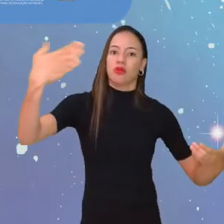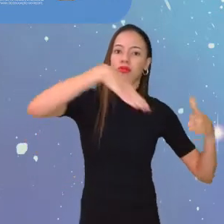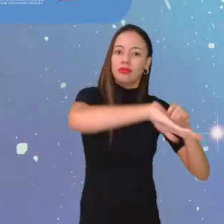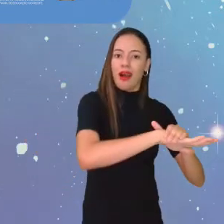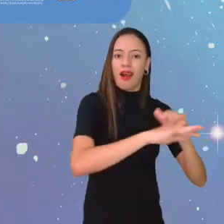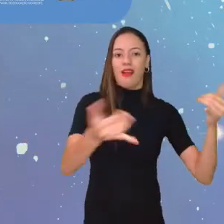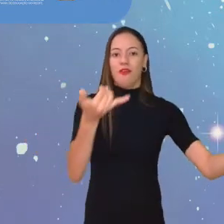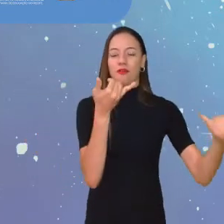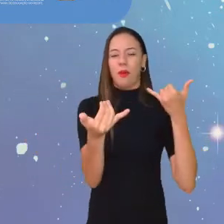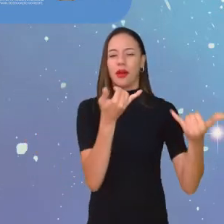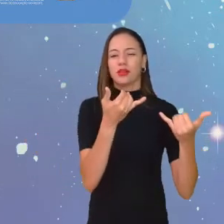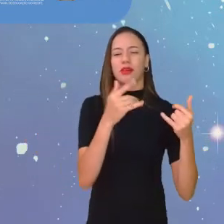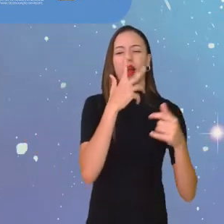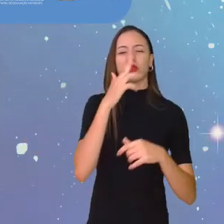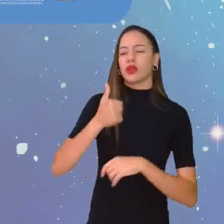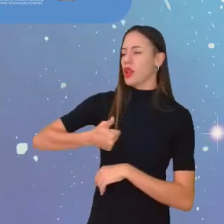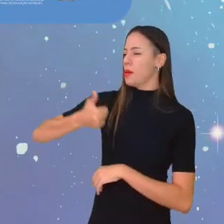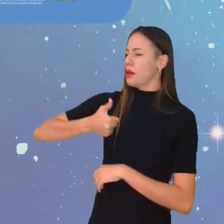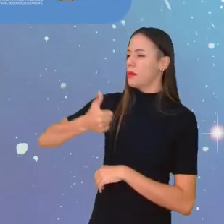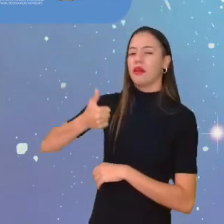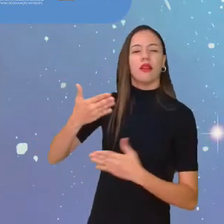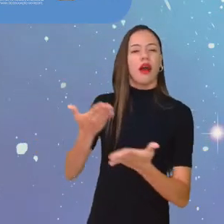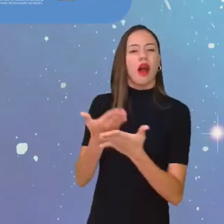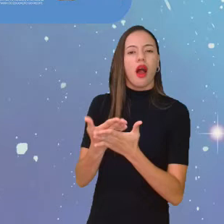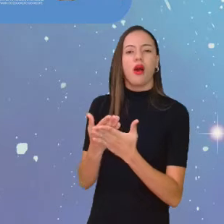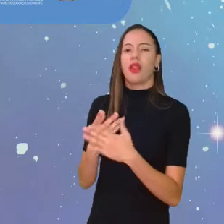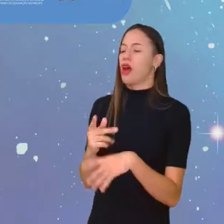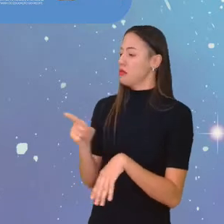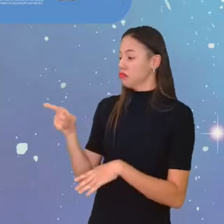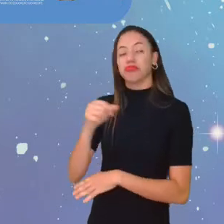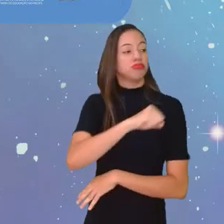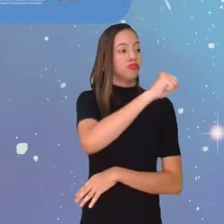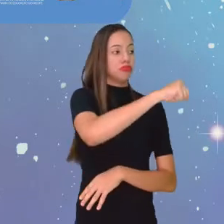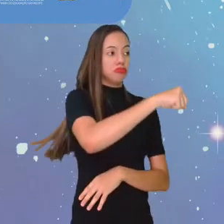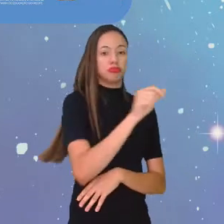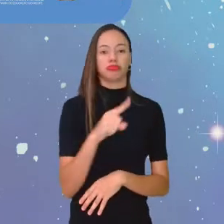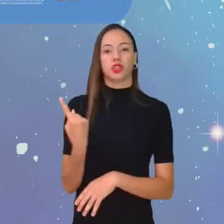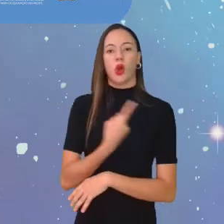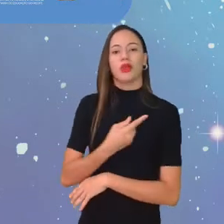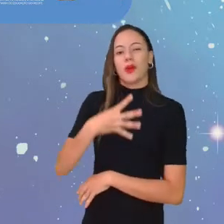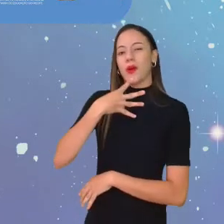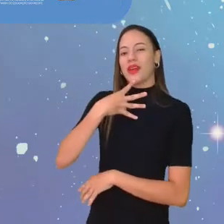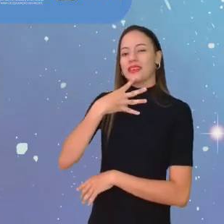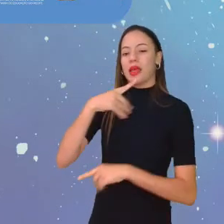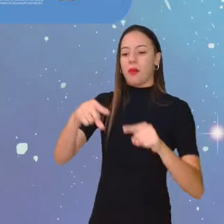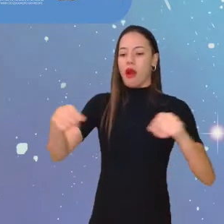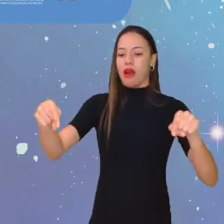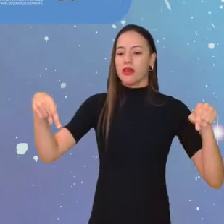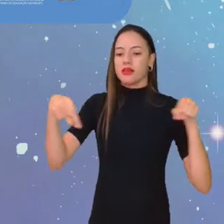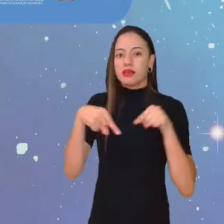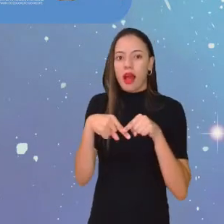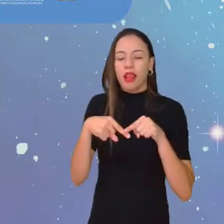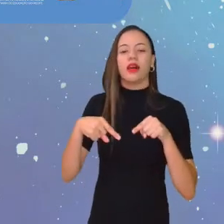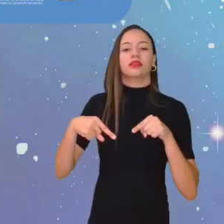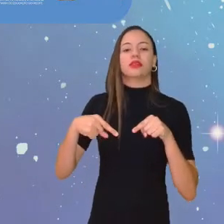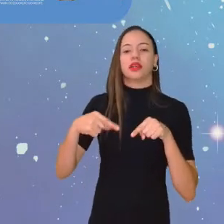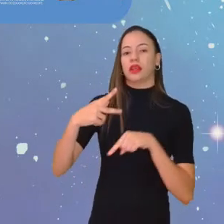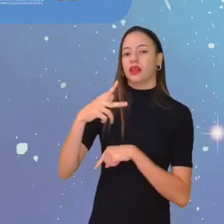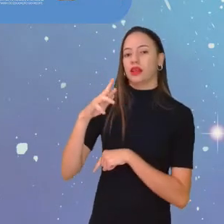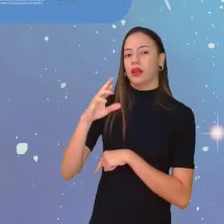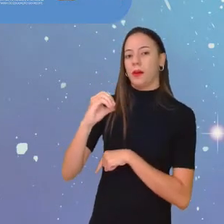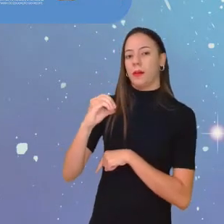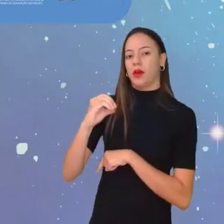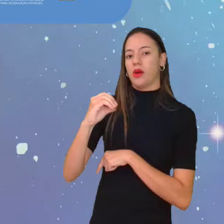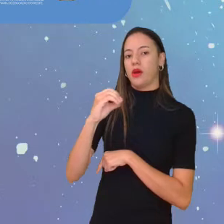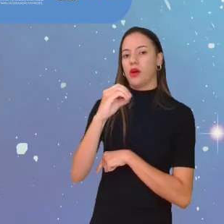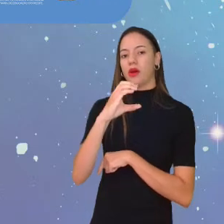primeira aula, a gente até a gente conheceu a sala de processamento, né? Onde também tem lá uma daquelas partezinhas